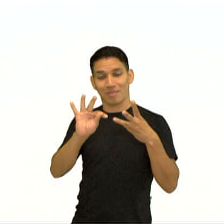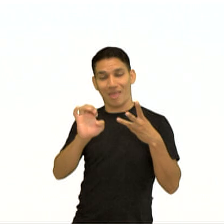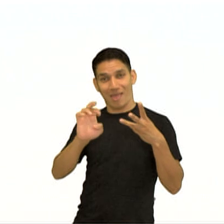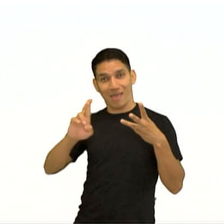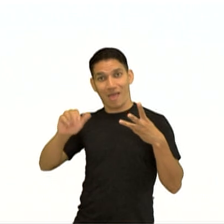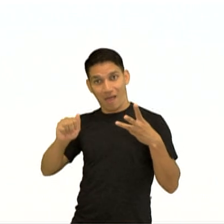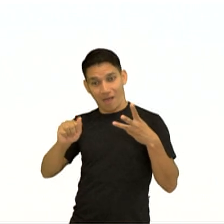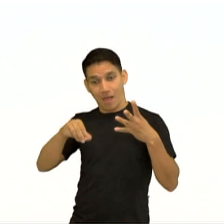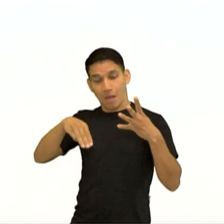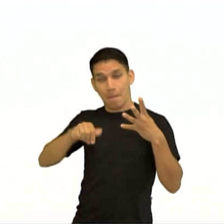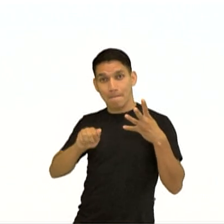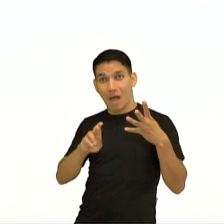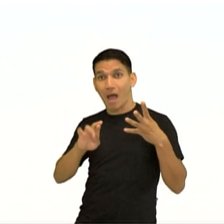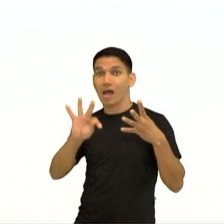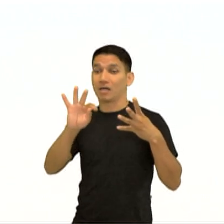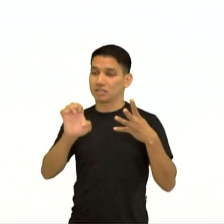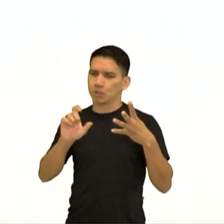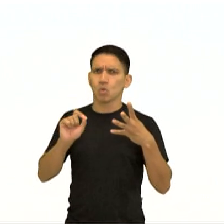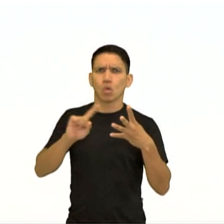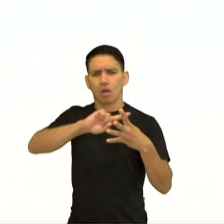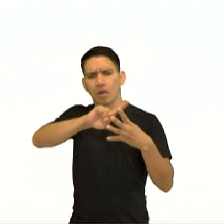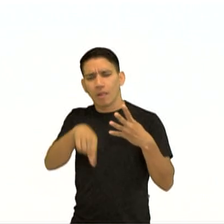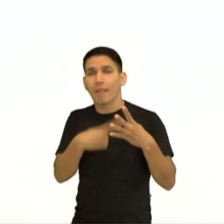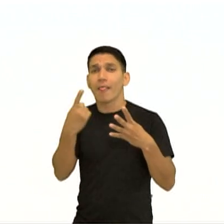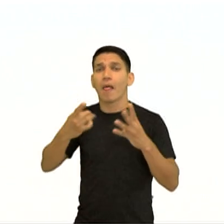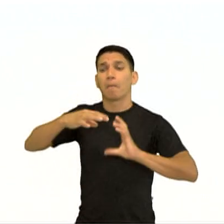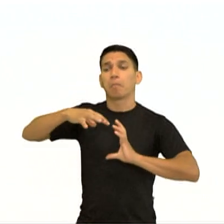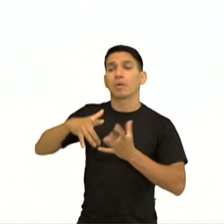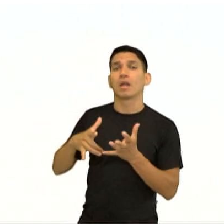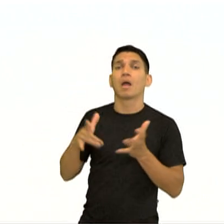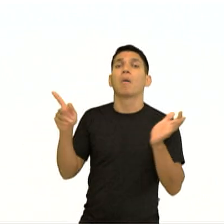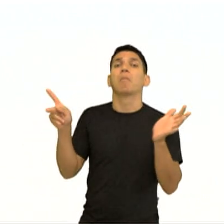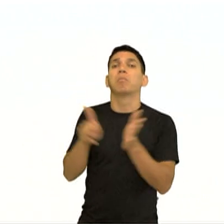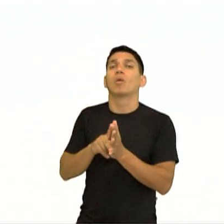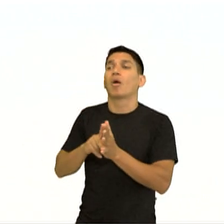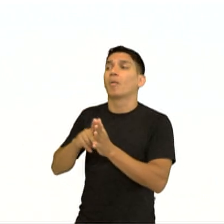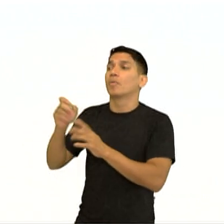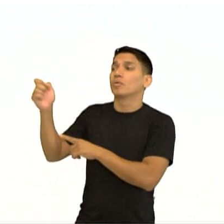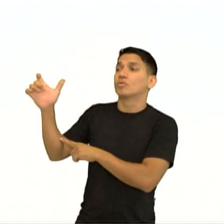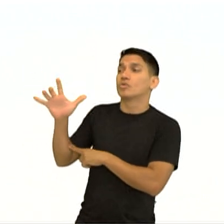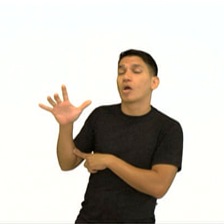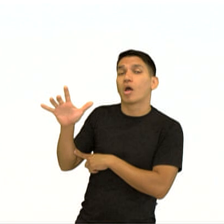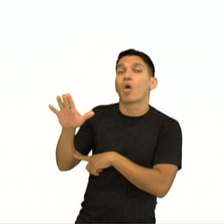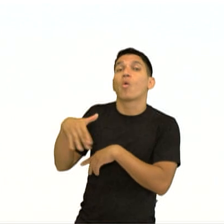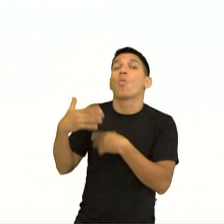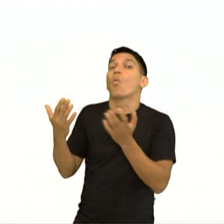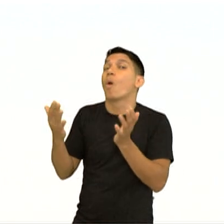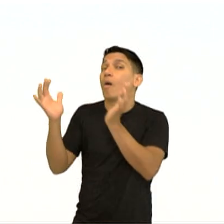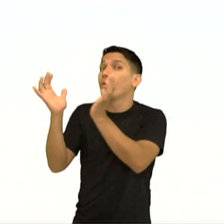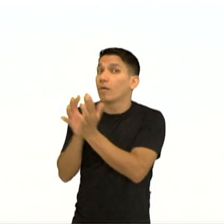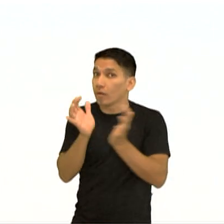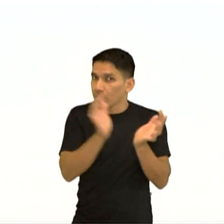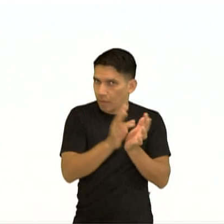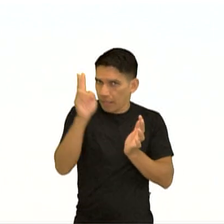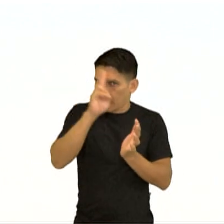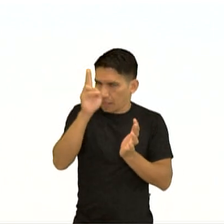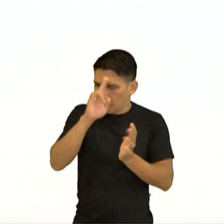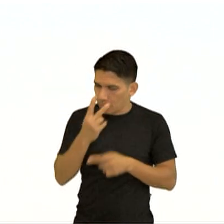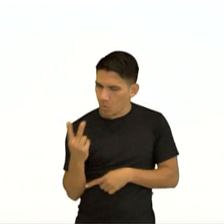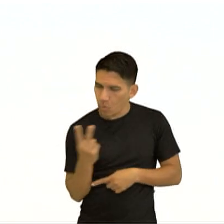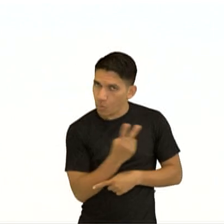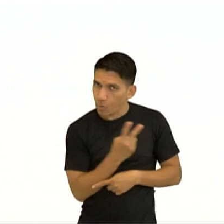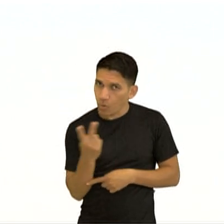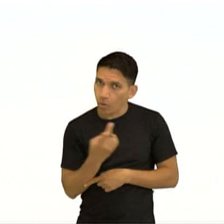Terra e Marte são os planetas do sistema solar considerados. Lembra do critério de classificação,